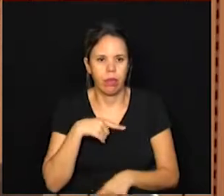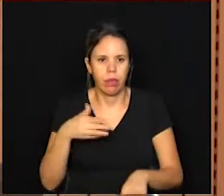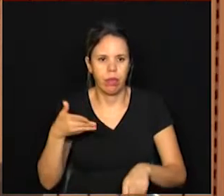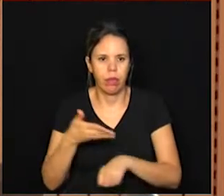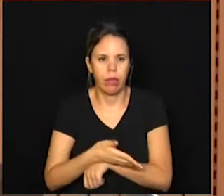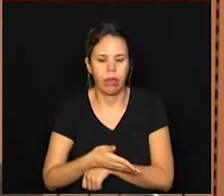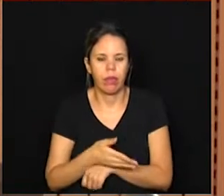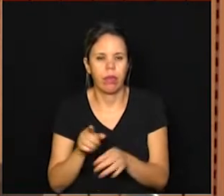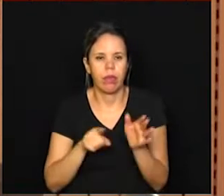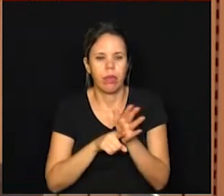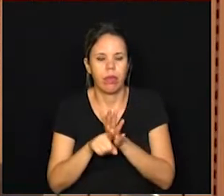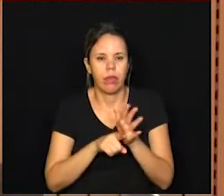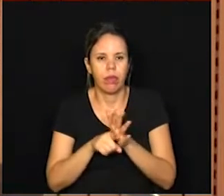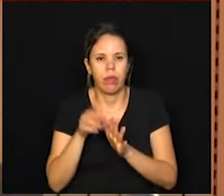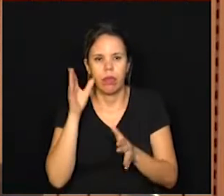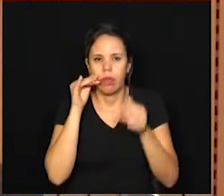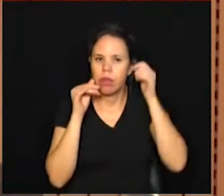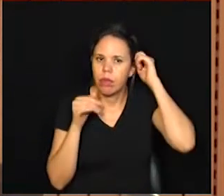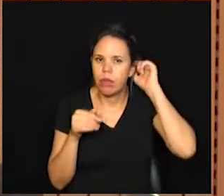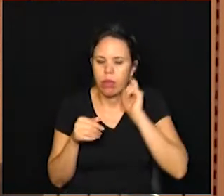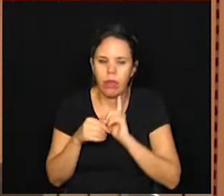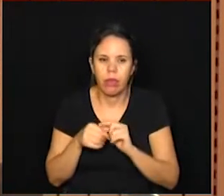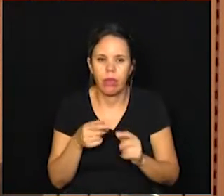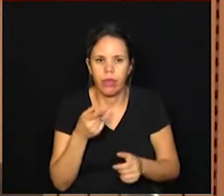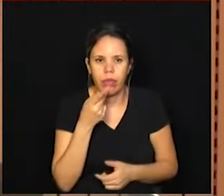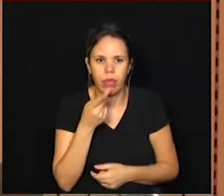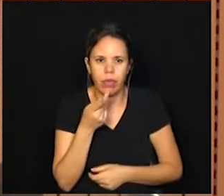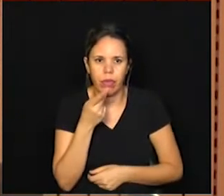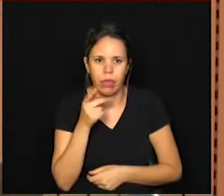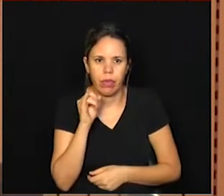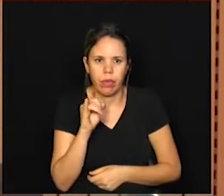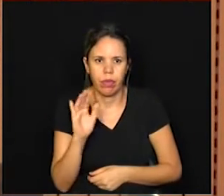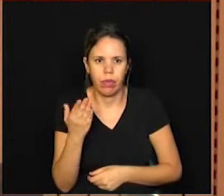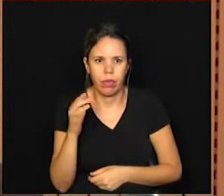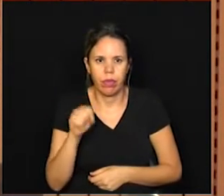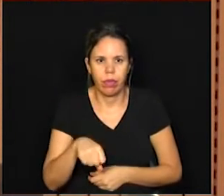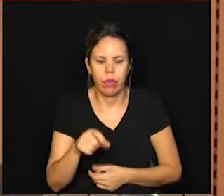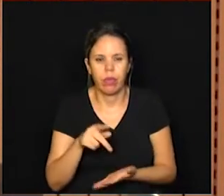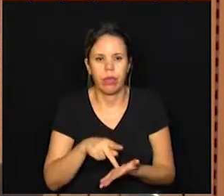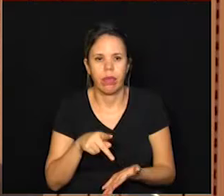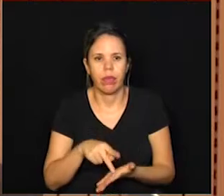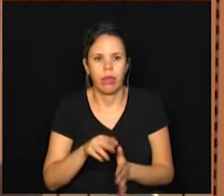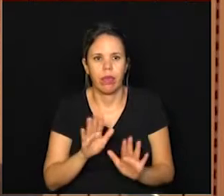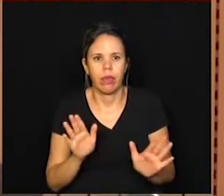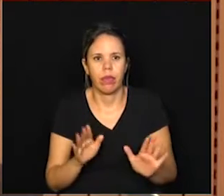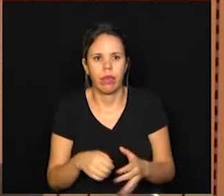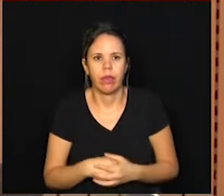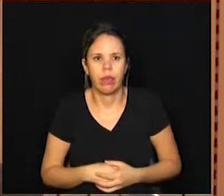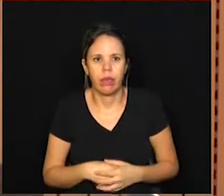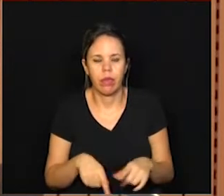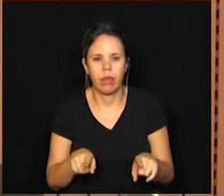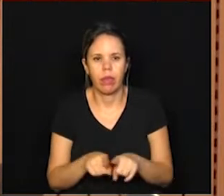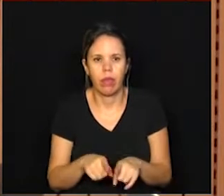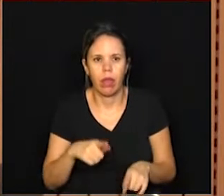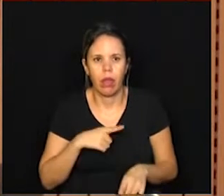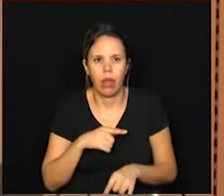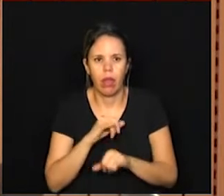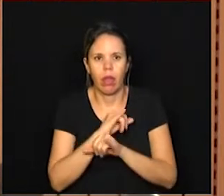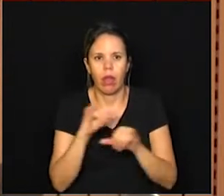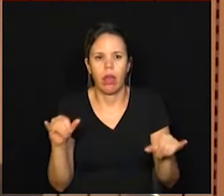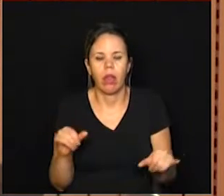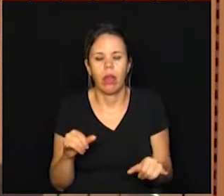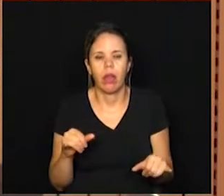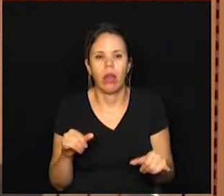faz uma consulta, ele vai dizer se é falso ou verdadeiro. Também tem a Boatos.org,